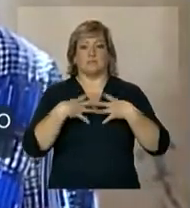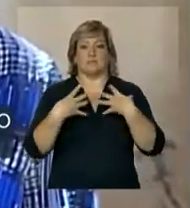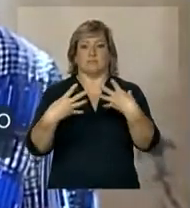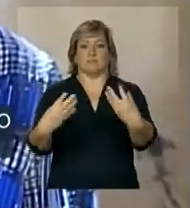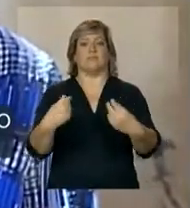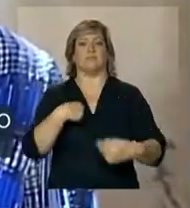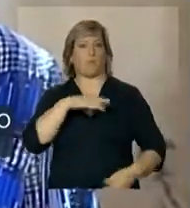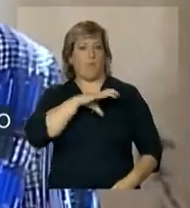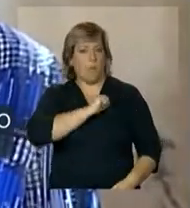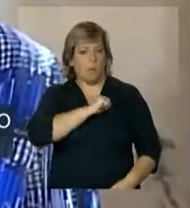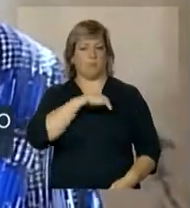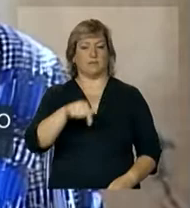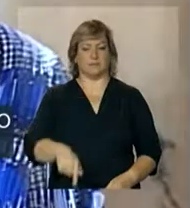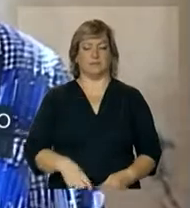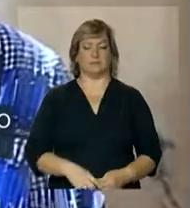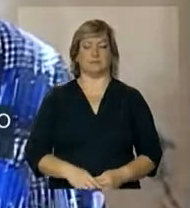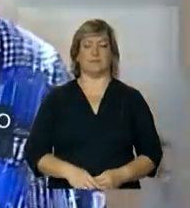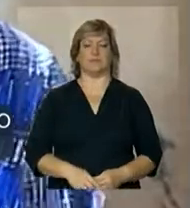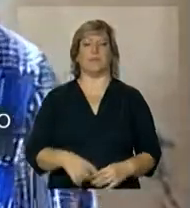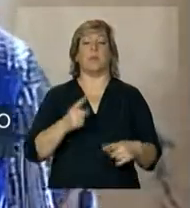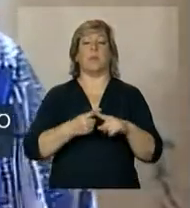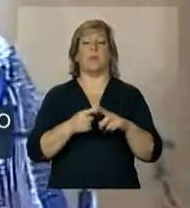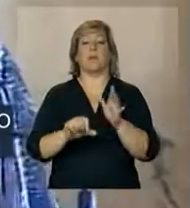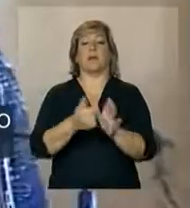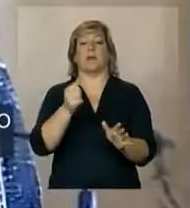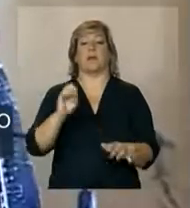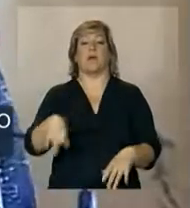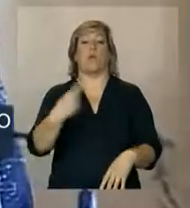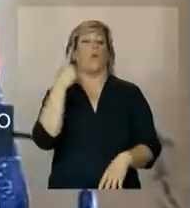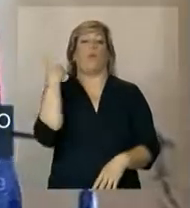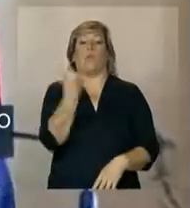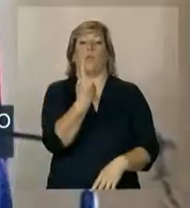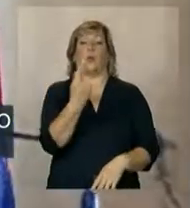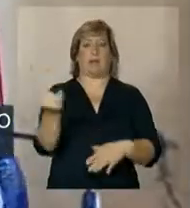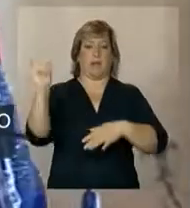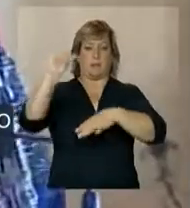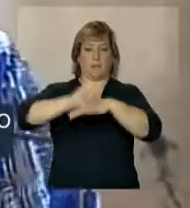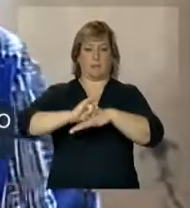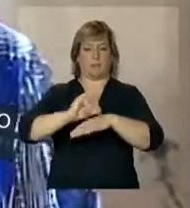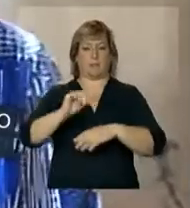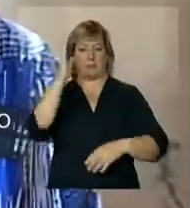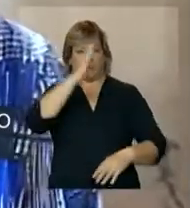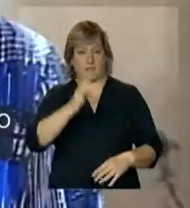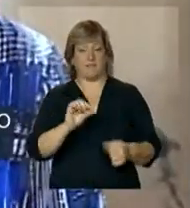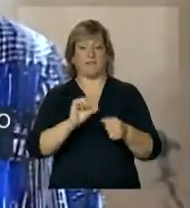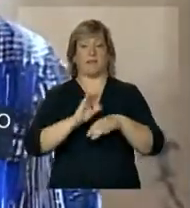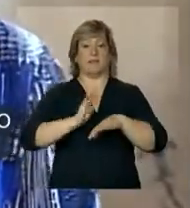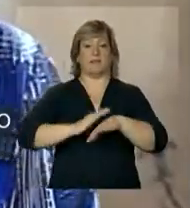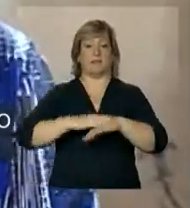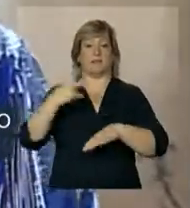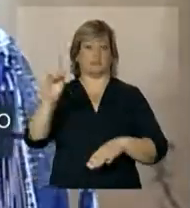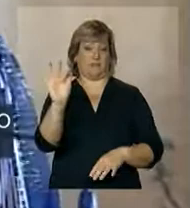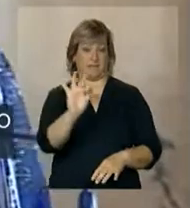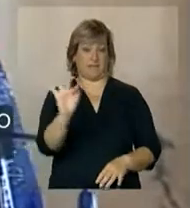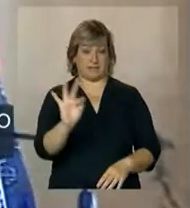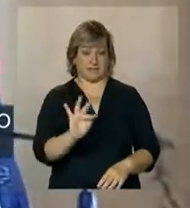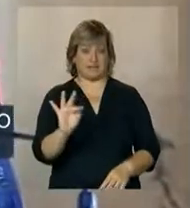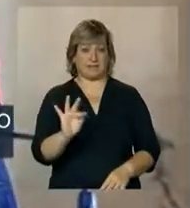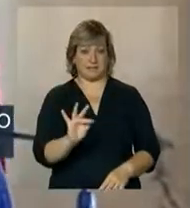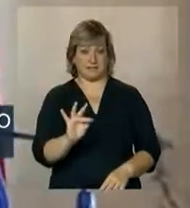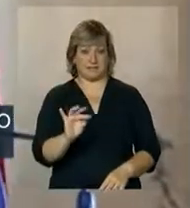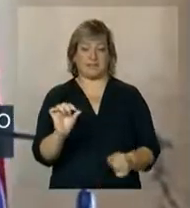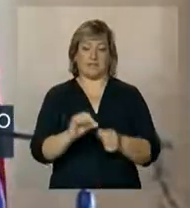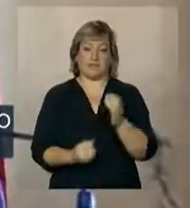mim. Primeiro porque foi a única capital brasileira estabelecida pelos franceses e